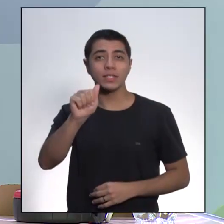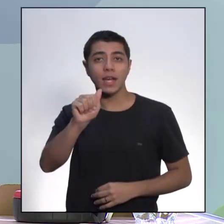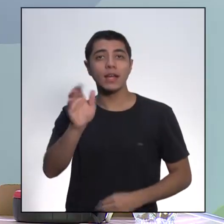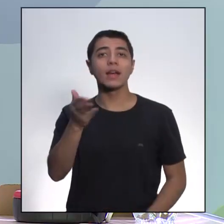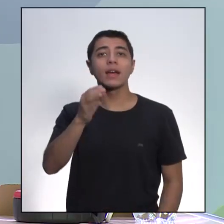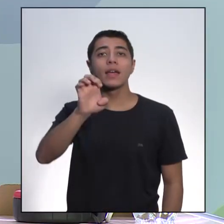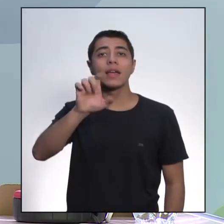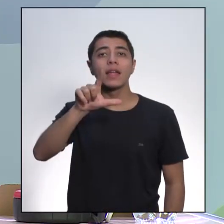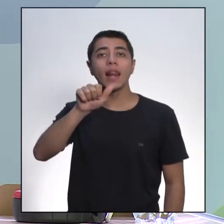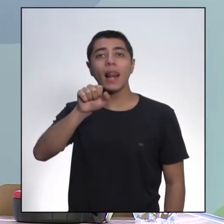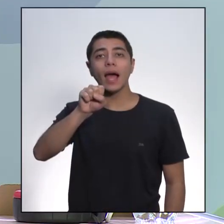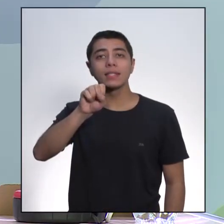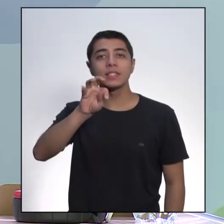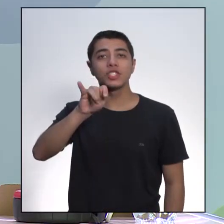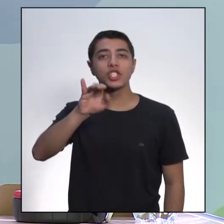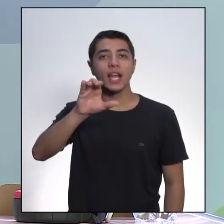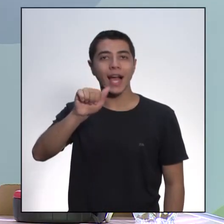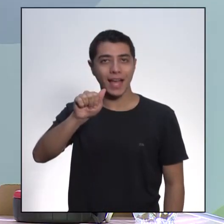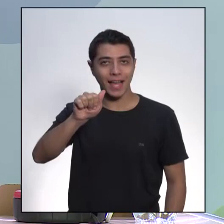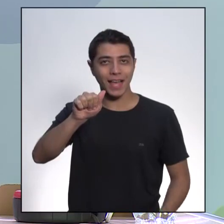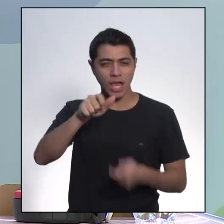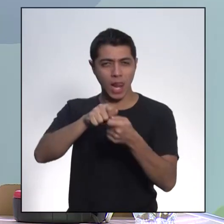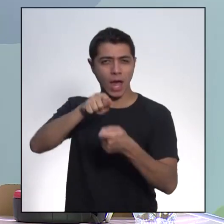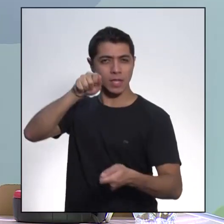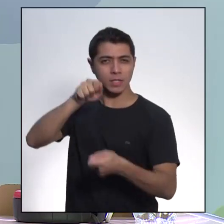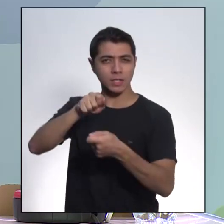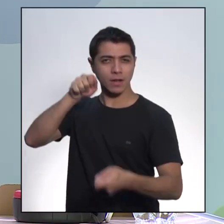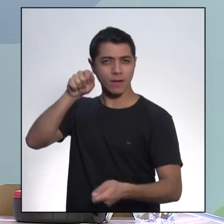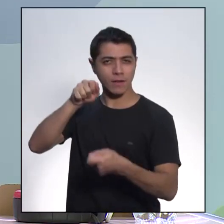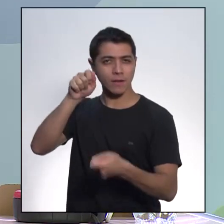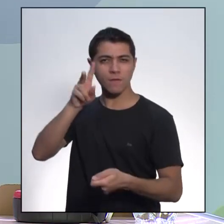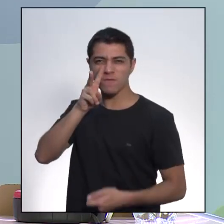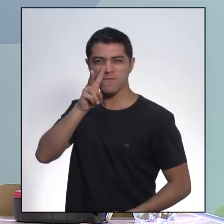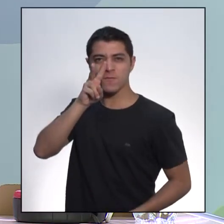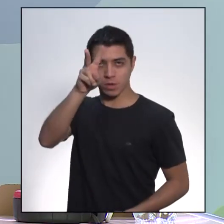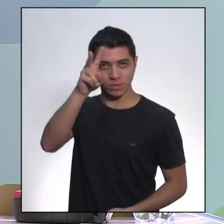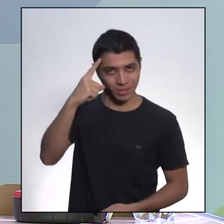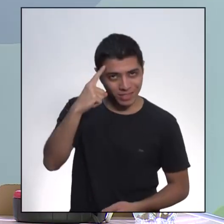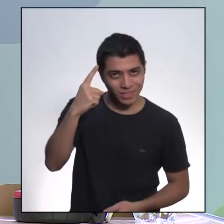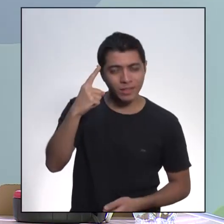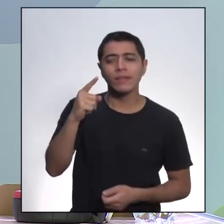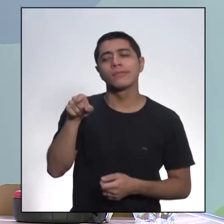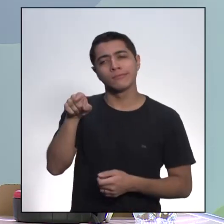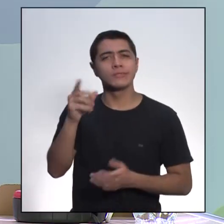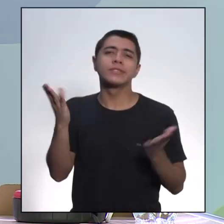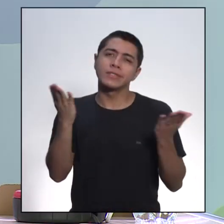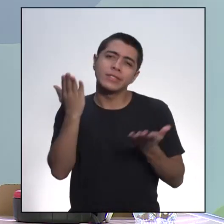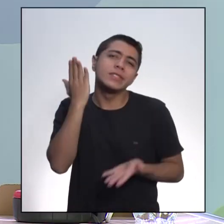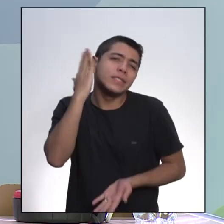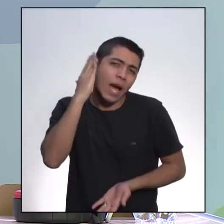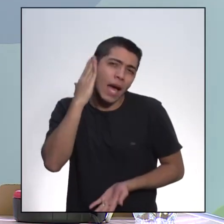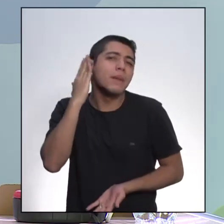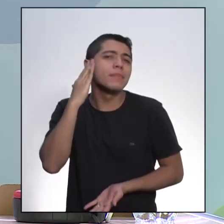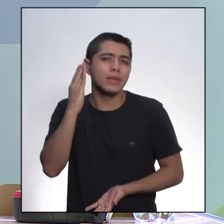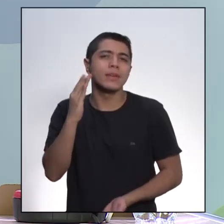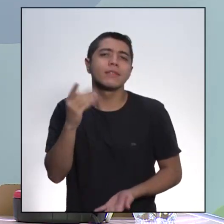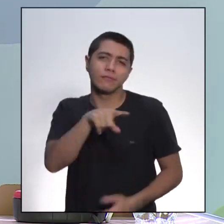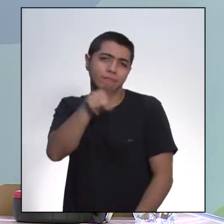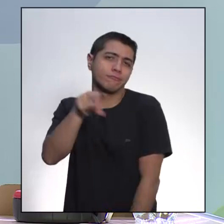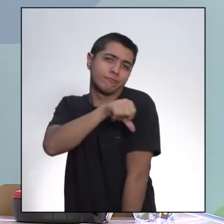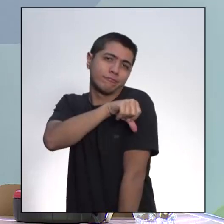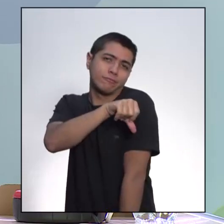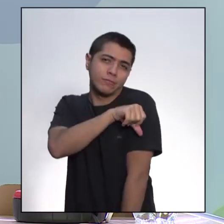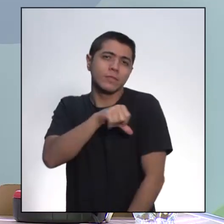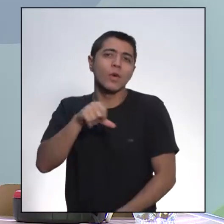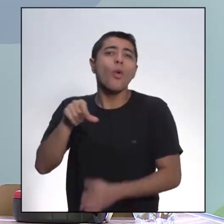aqui no 9º ano, então o conceito da força elástica é muito mais extensa, mas por isso que na sala de aula, quando vocês forem